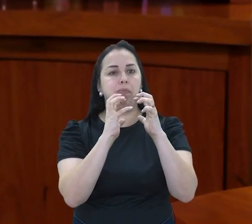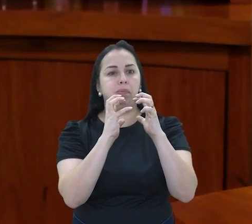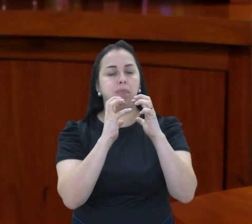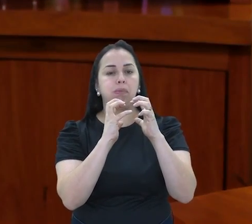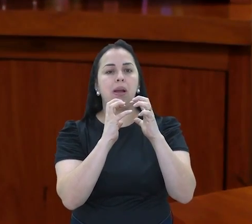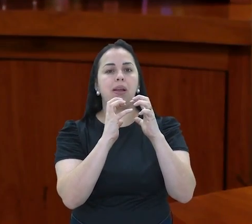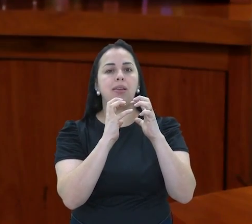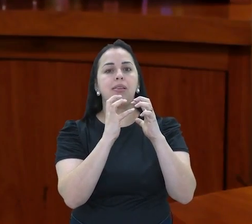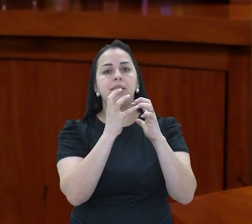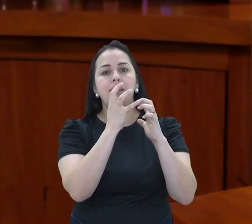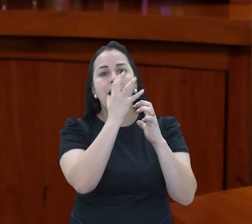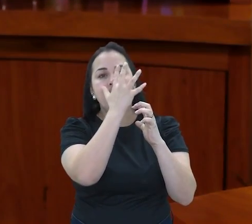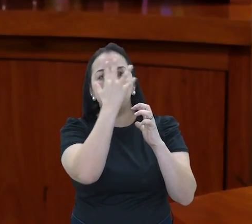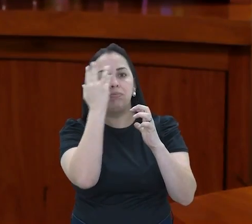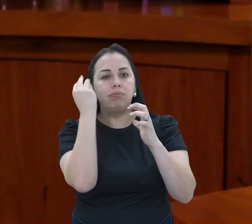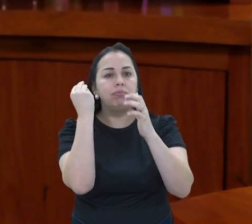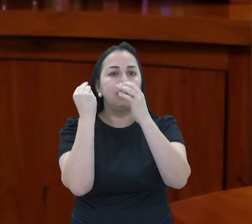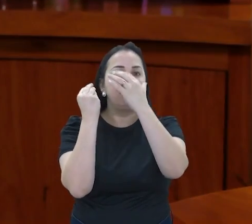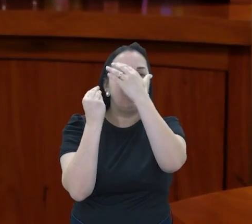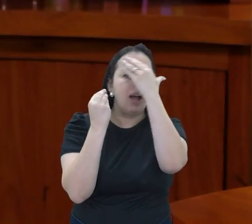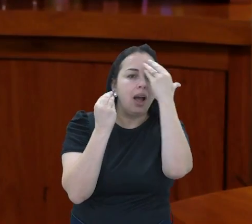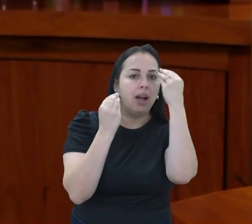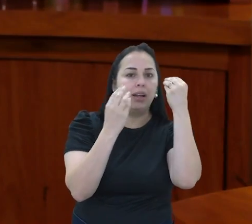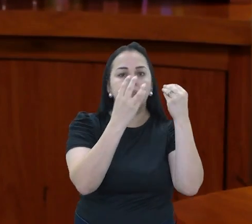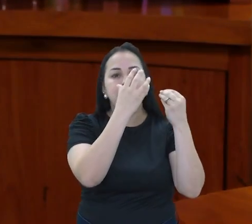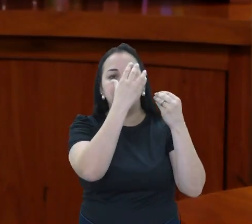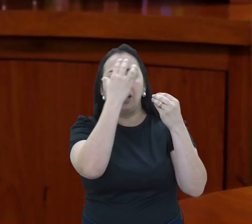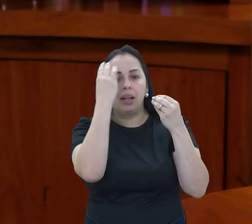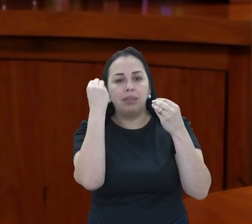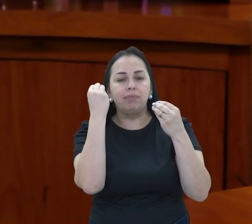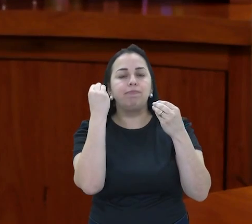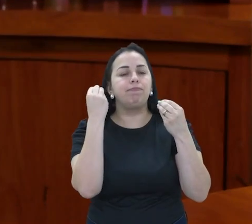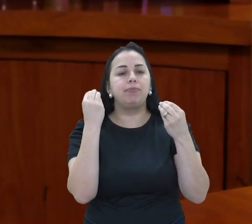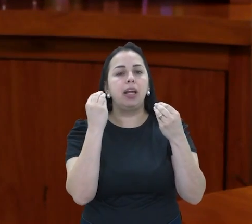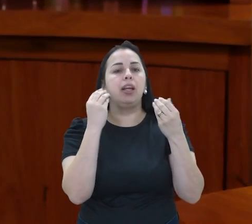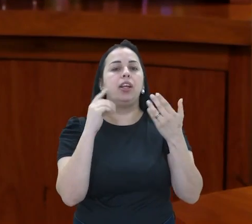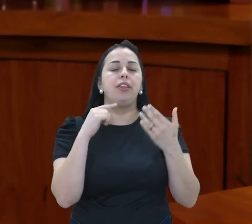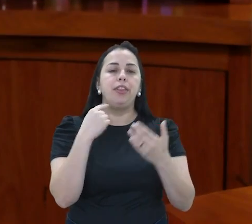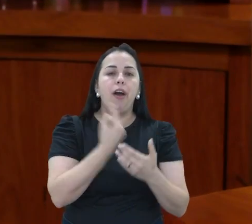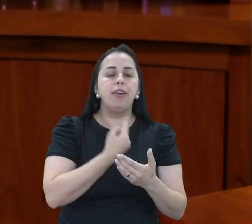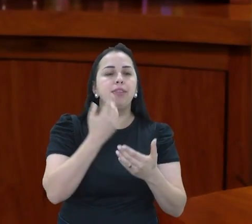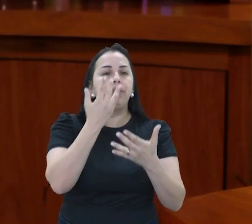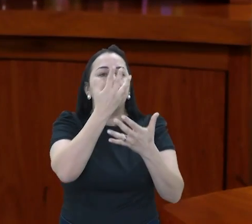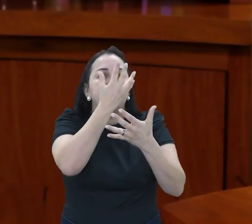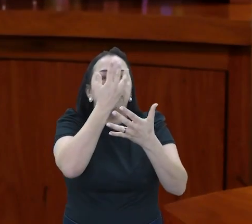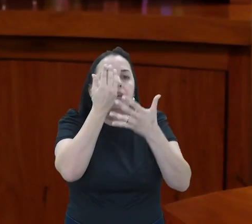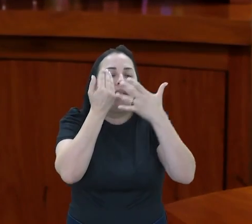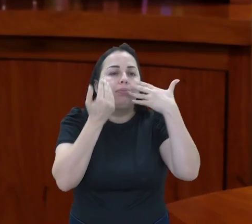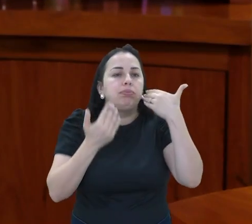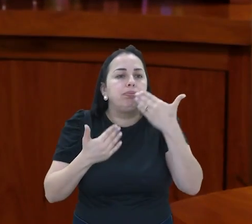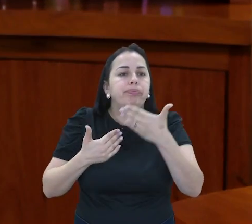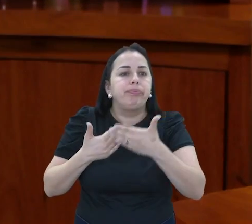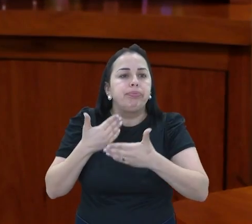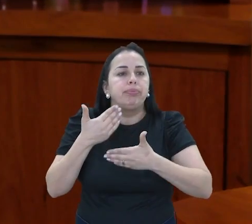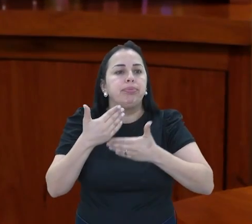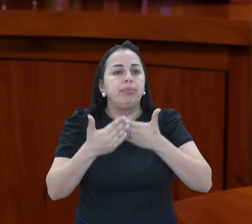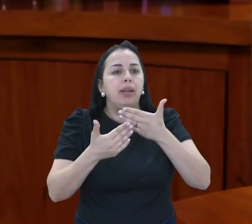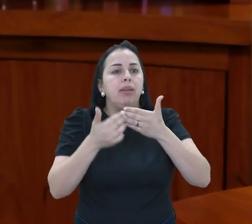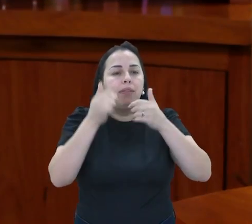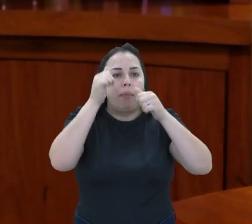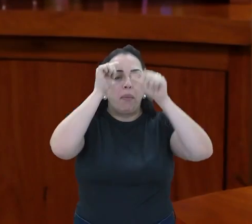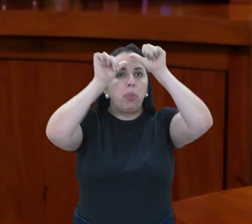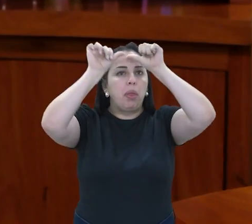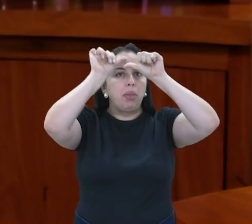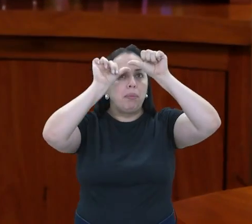os neurônios e ela vai tirando as nossas funções cognitivas, né? Ela vai fazendo com que as nossas funções cognitivas